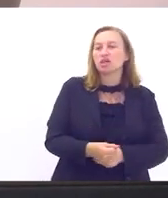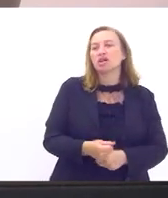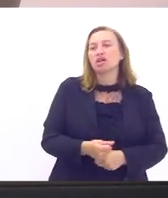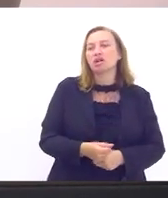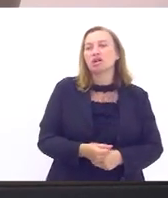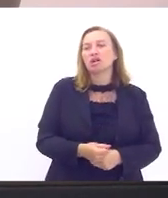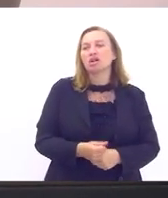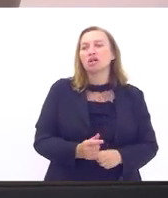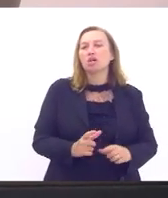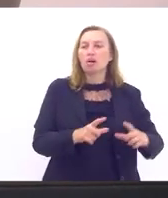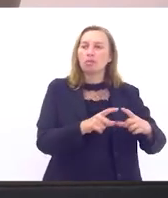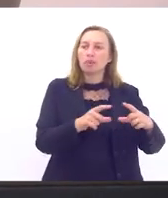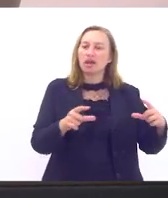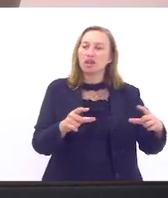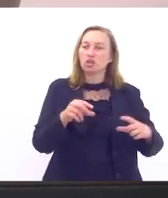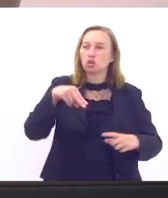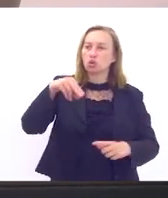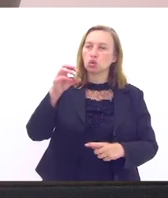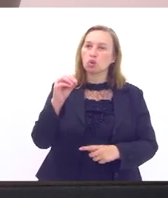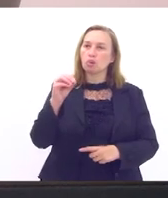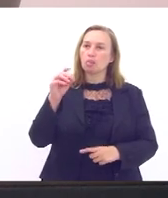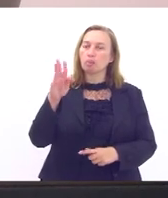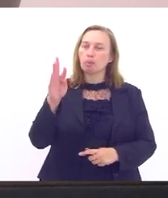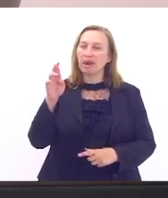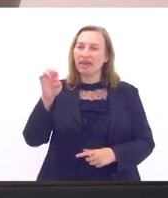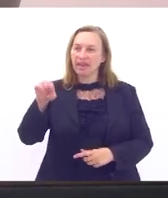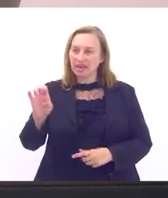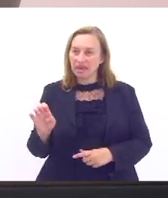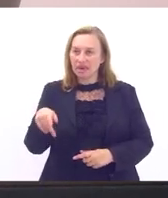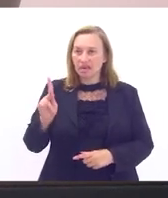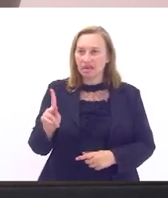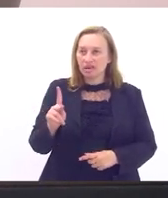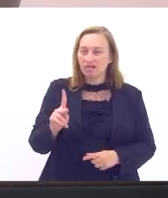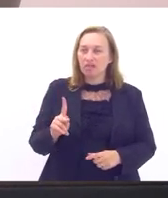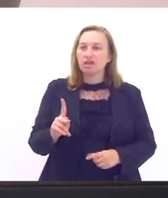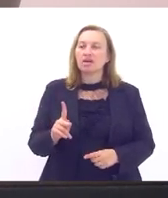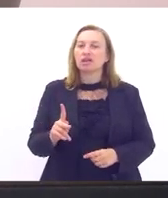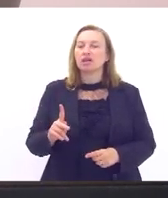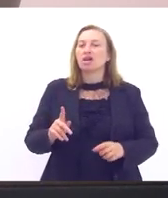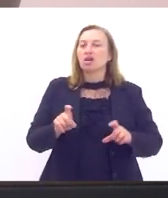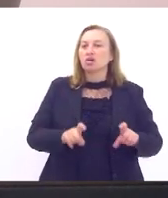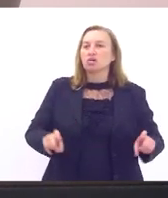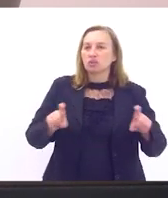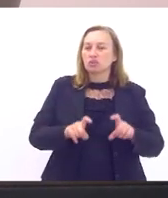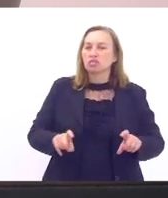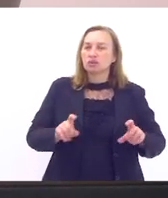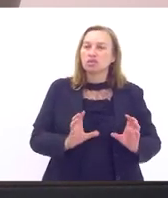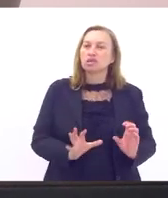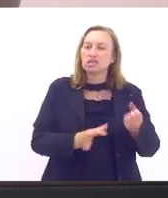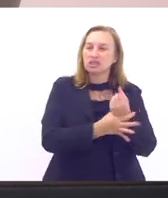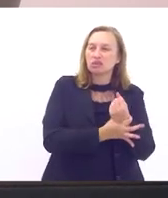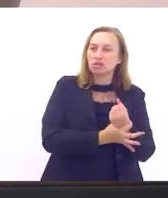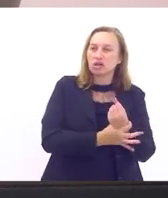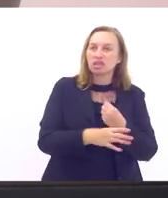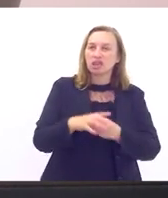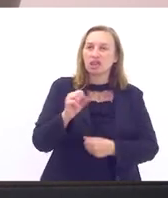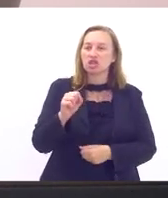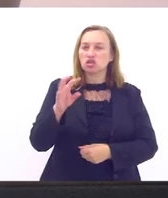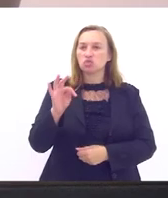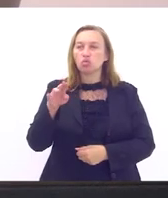que é aquele aparelhozinho para estabilizar a linha do computador, cabine de segurança biológica, estufa, autoclave,